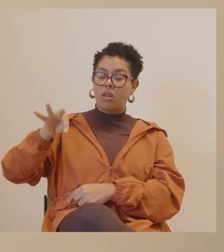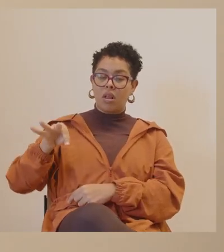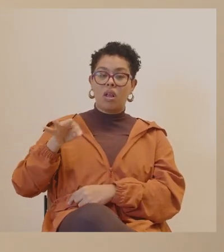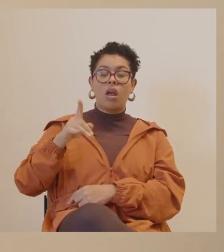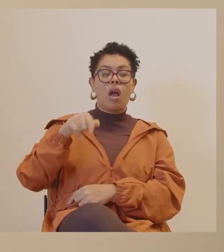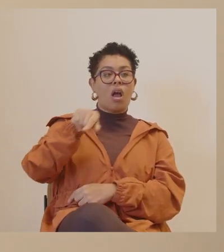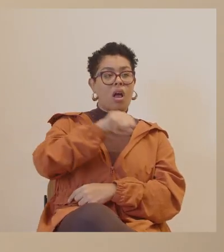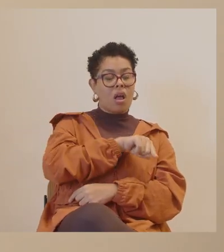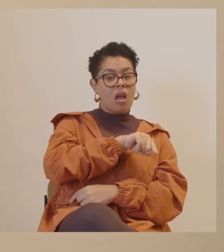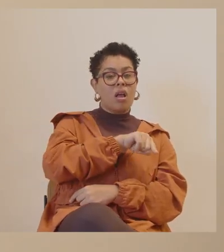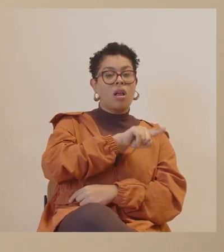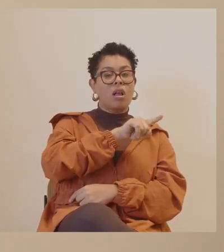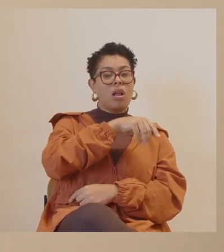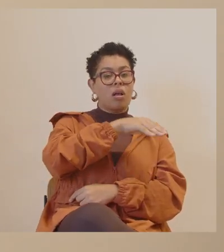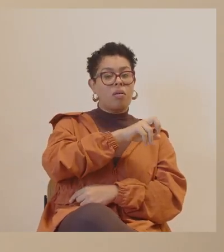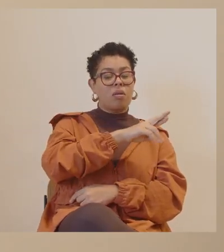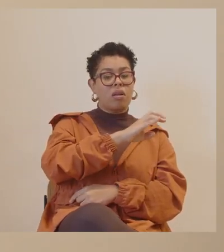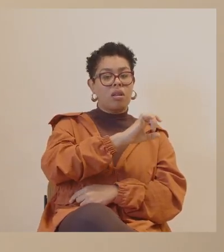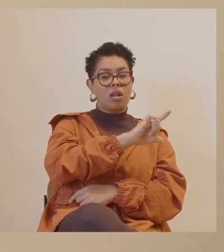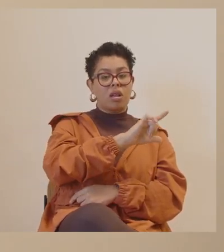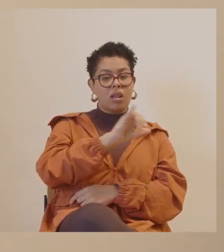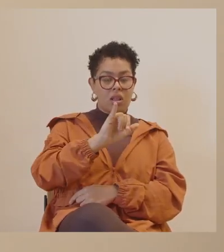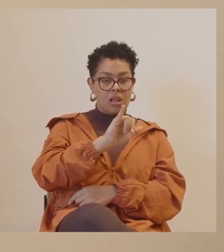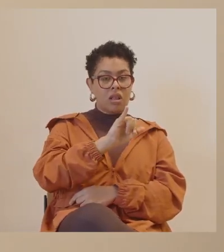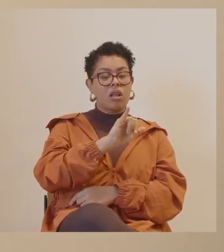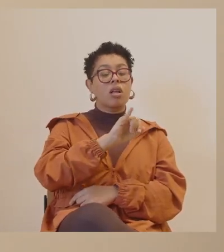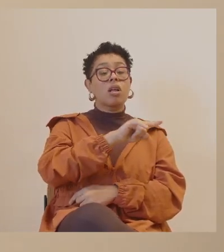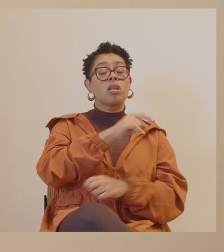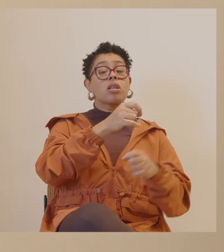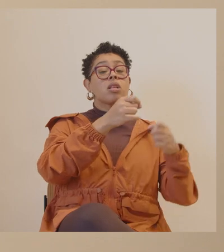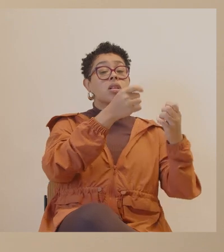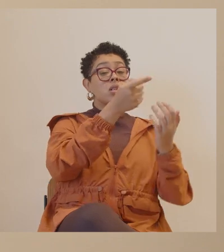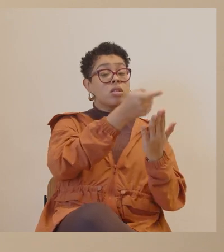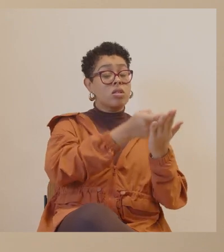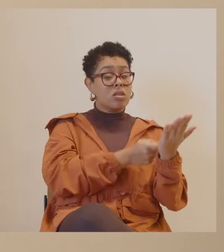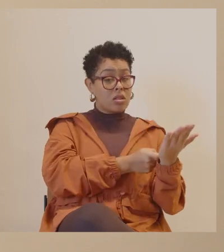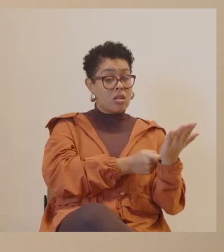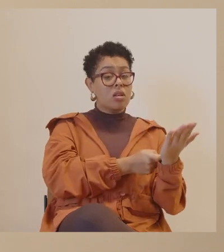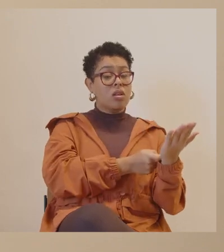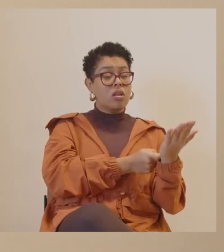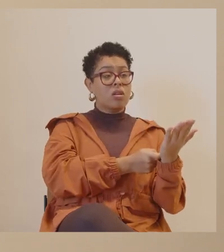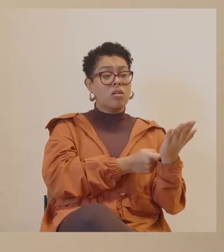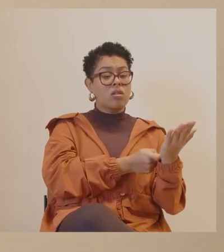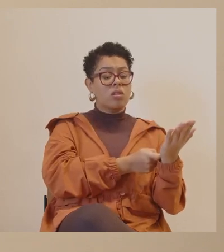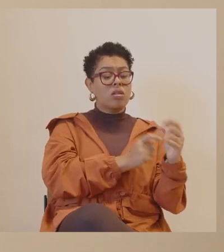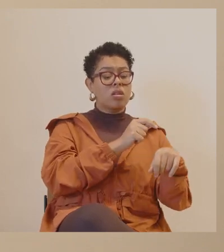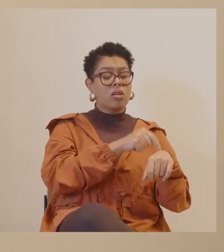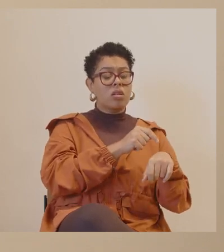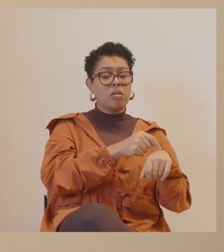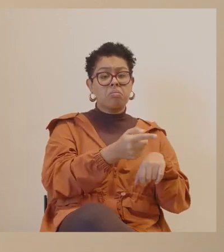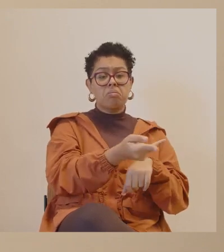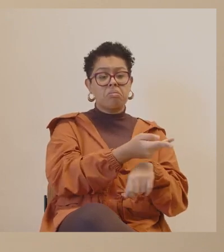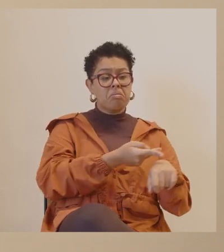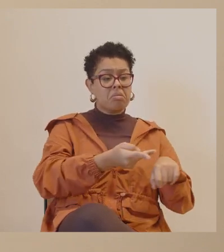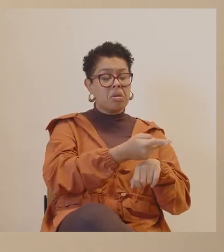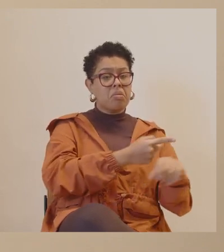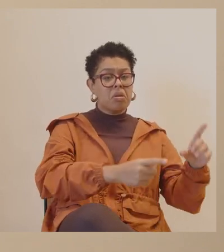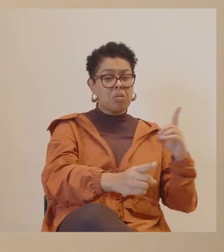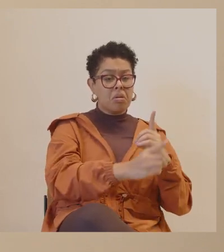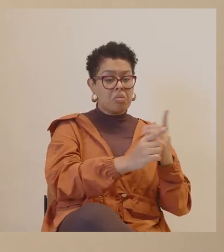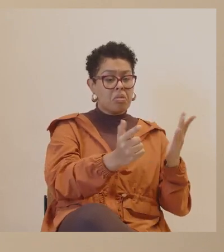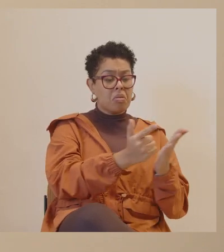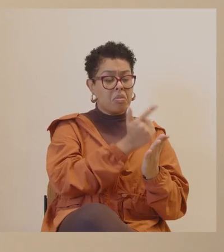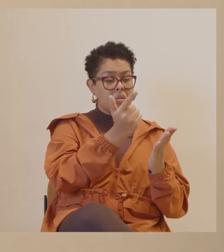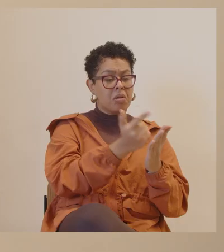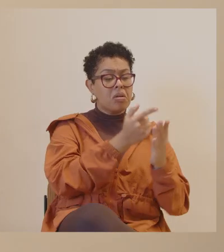lado, o Marcel Proust, né, quando ele escreve, né, o Em Busca do Tempo Perdido, um dos volumes é A